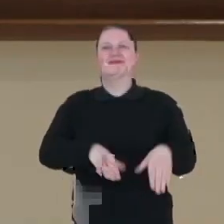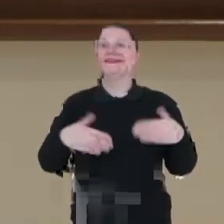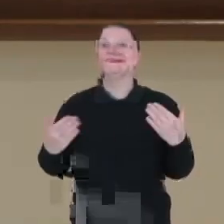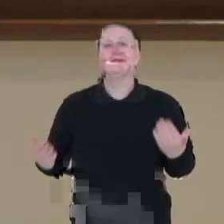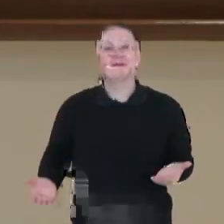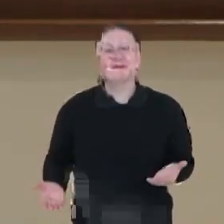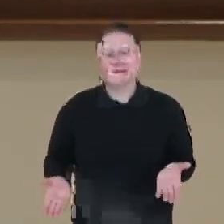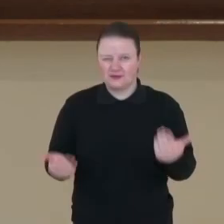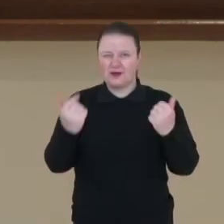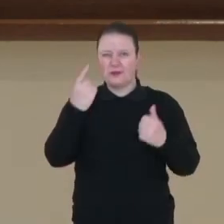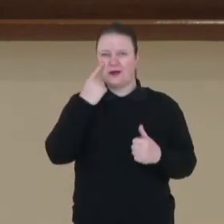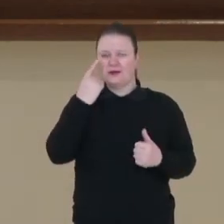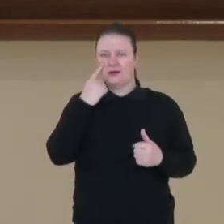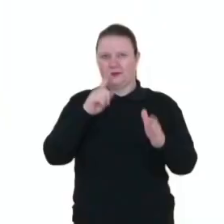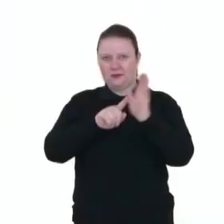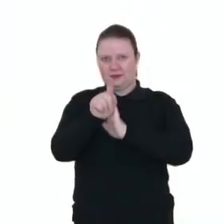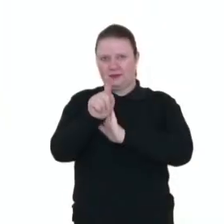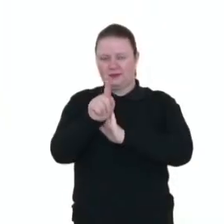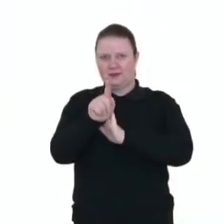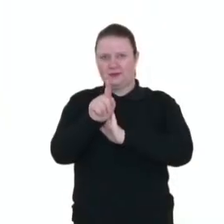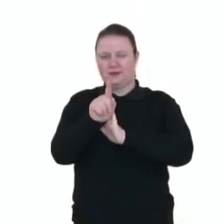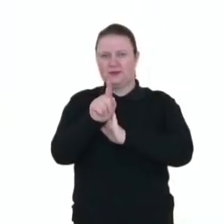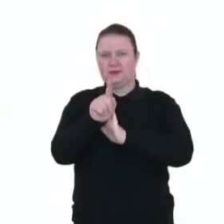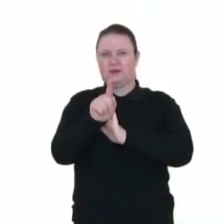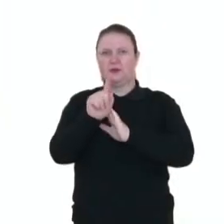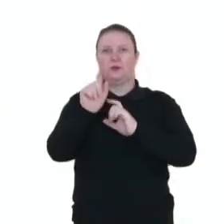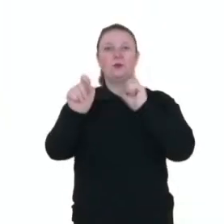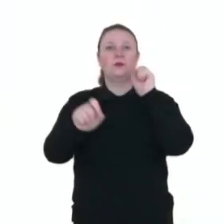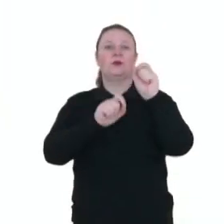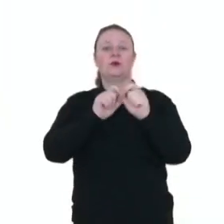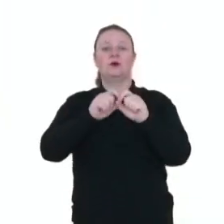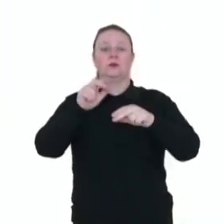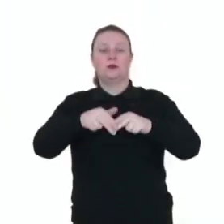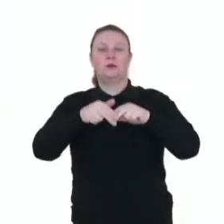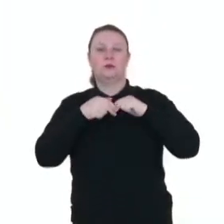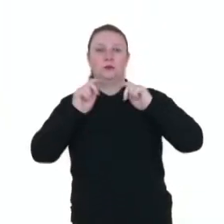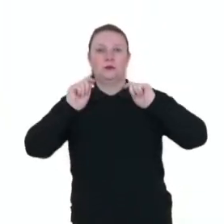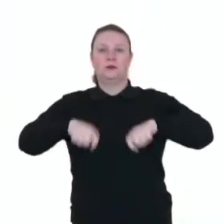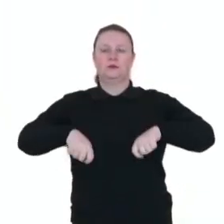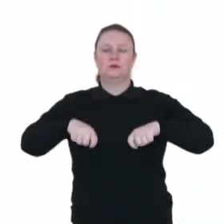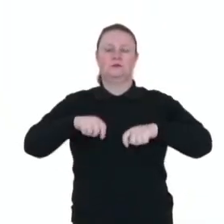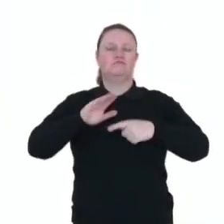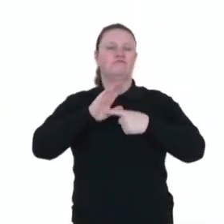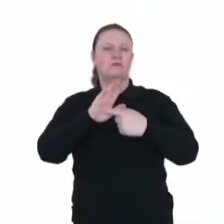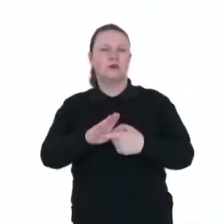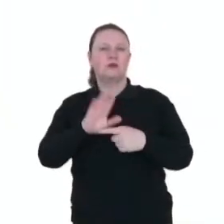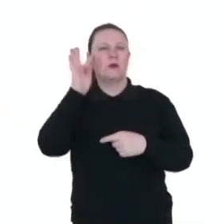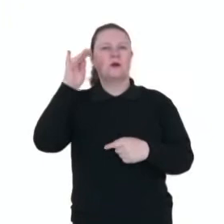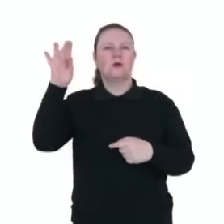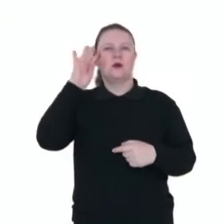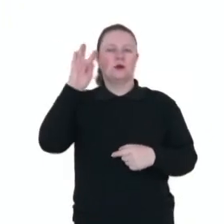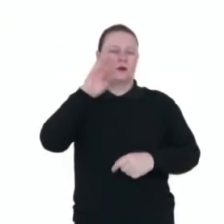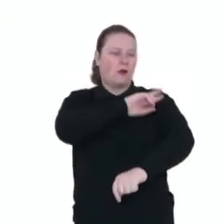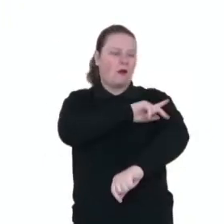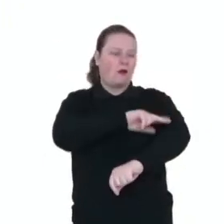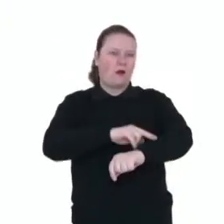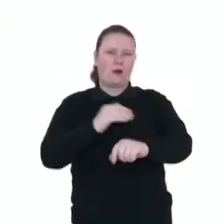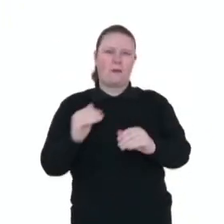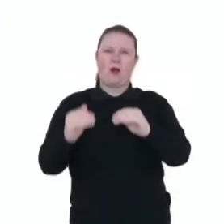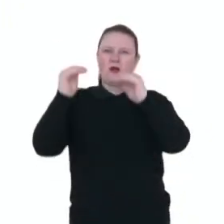Então, vamos dar uma olhada nessa pergunta? Por qual motivo podemos afirmar que a teoria de uma raça superior